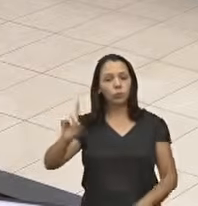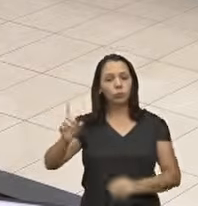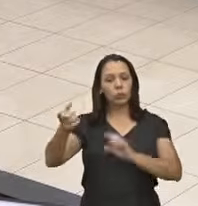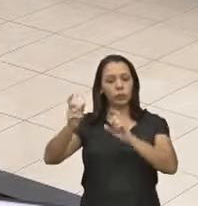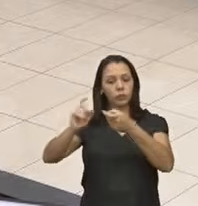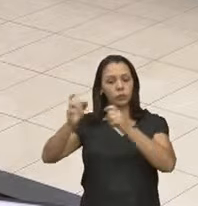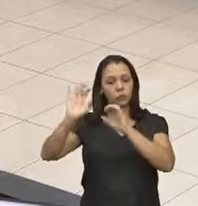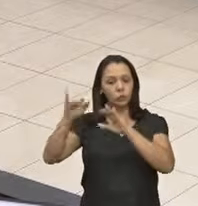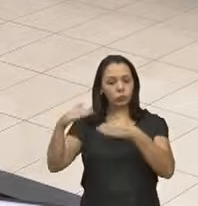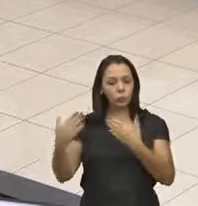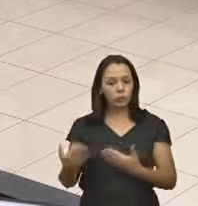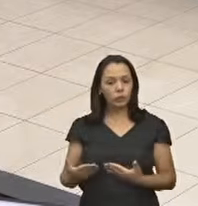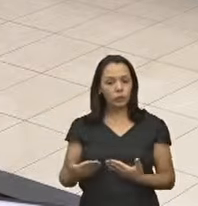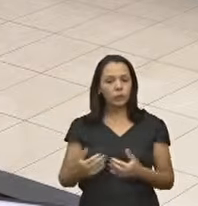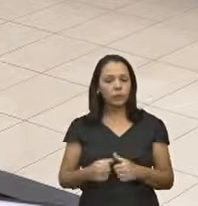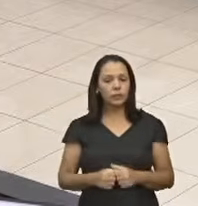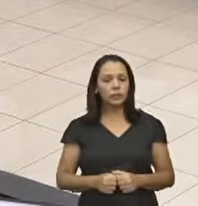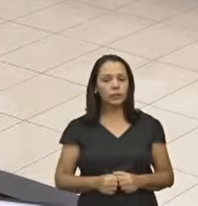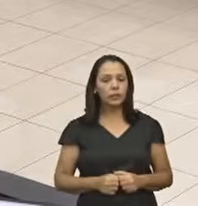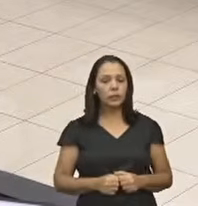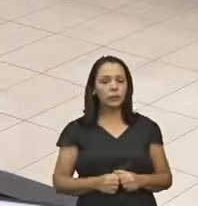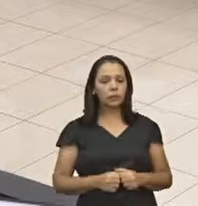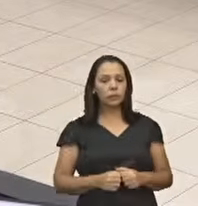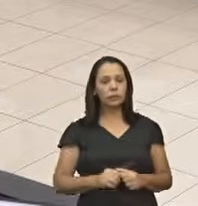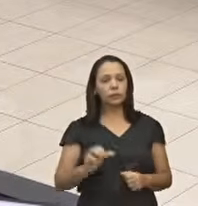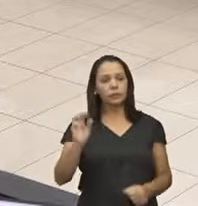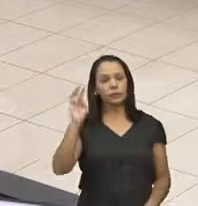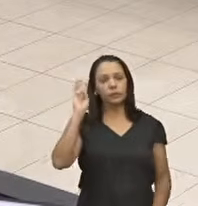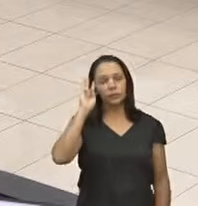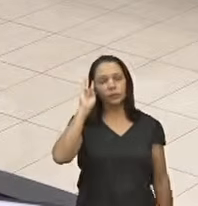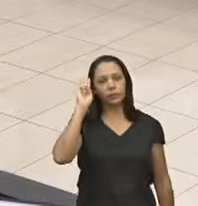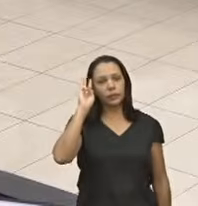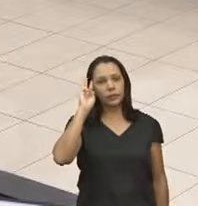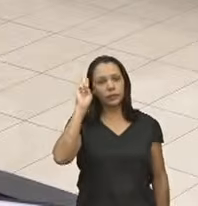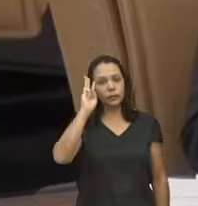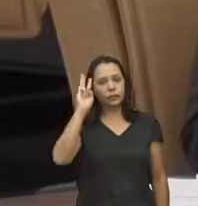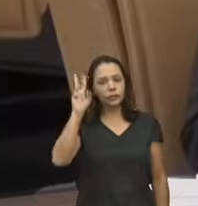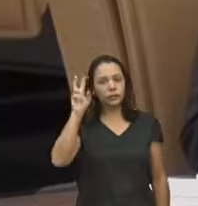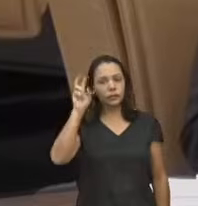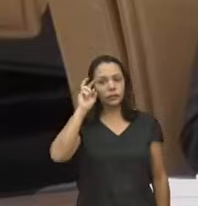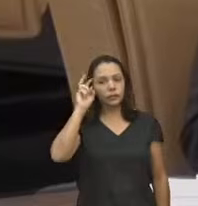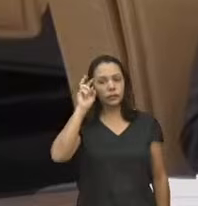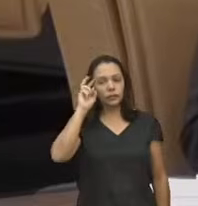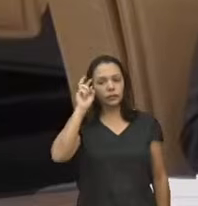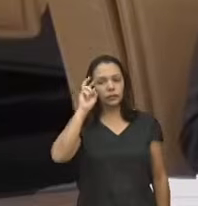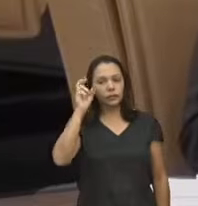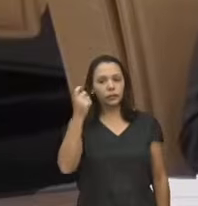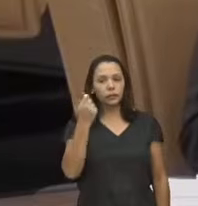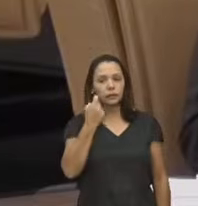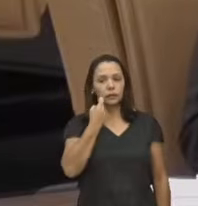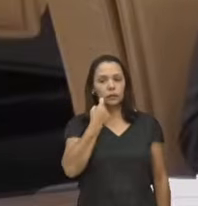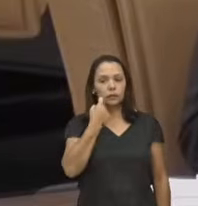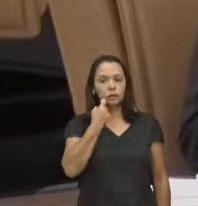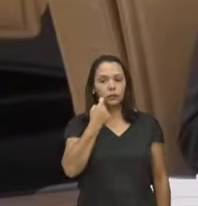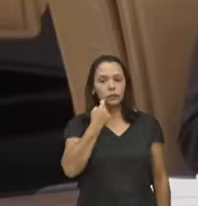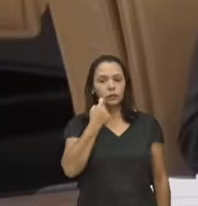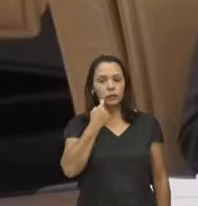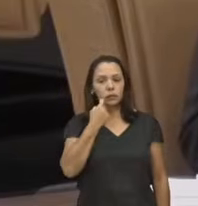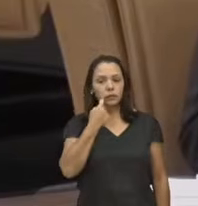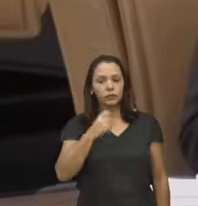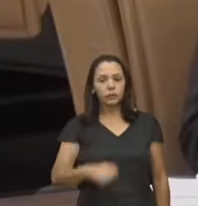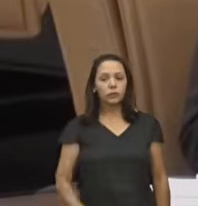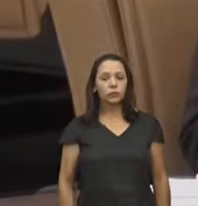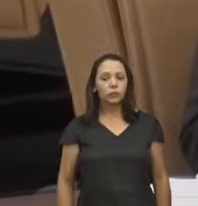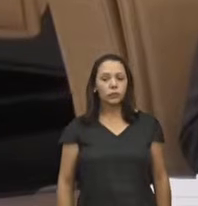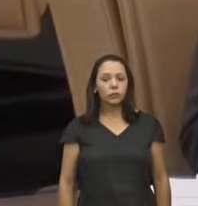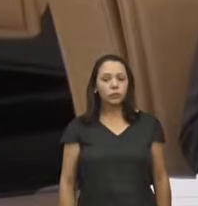sessão solene, uma terça, uma quinta, uma sexta, não geraria custo adicional, porque ele está no horário do expediente, então não seria necessário você pagar